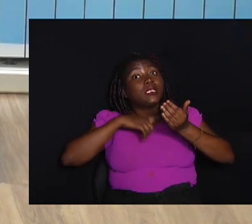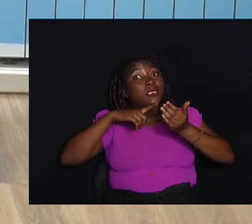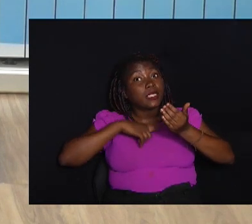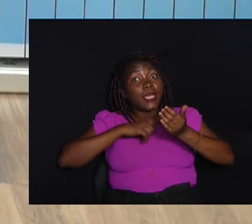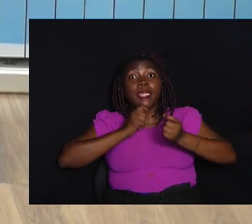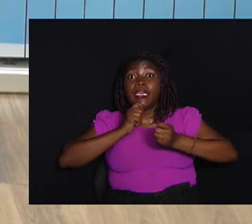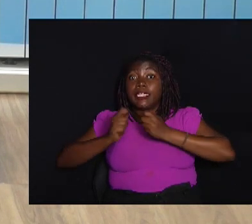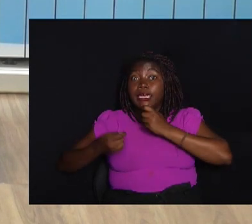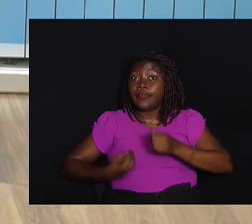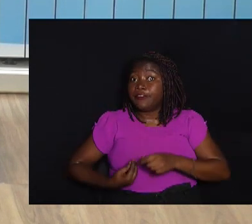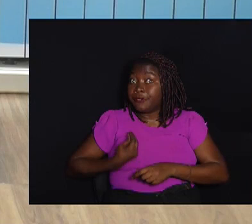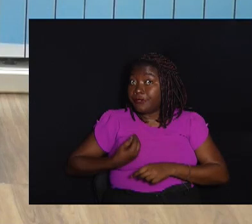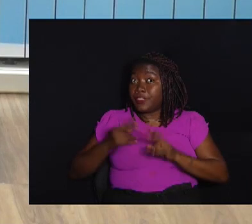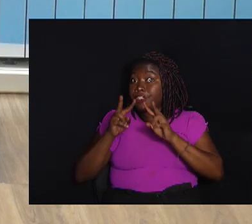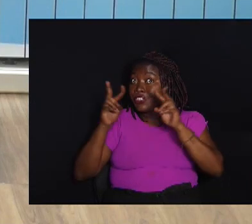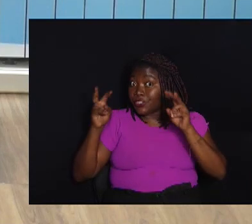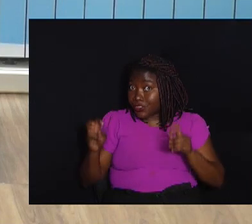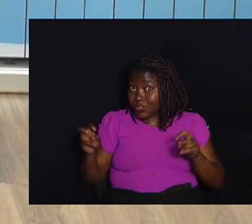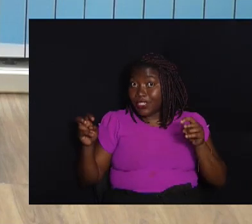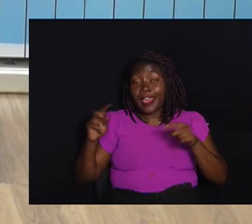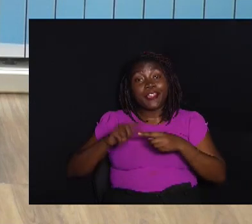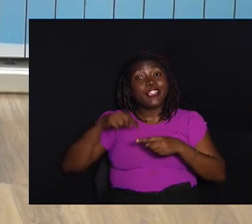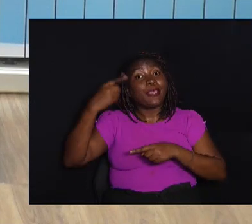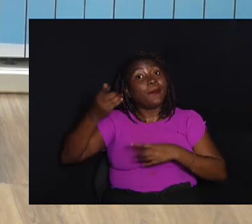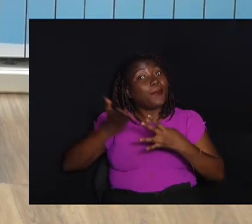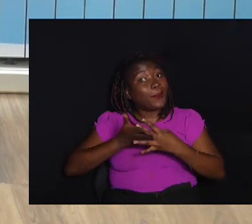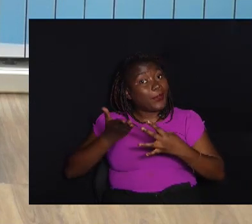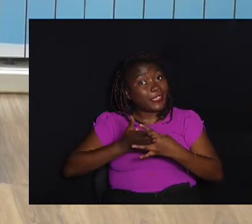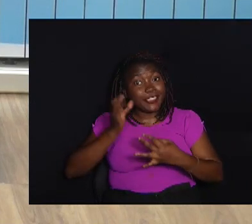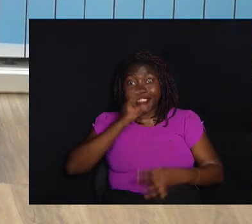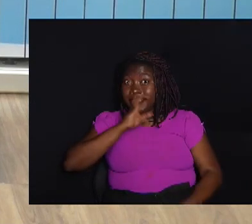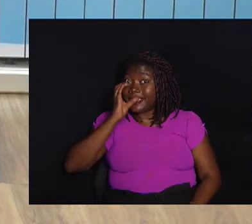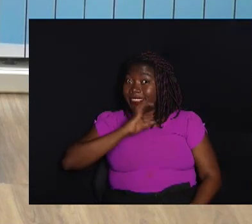entrevista ao vivo sobre este assunto depois do intervalo, que é rapidinho.